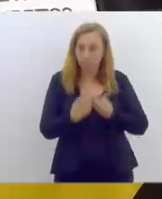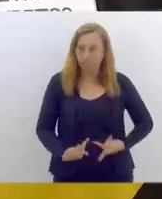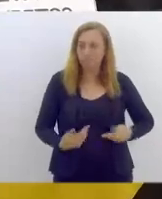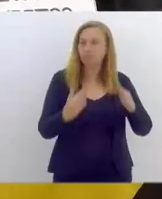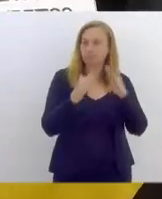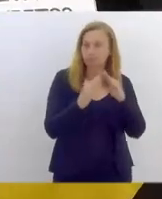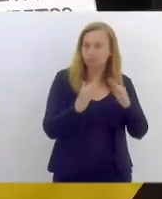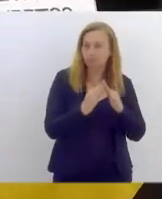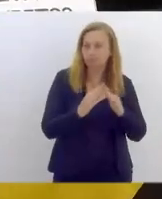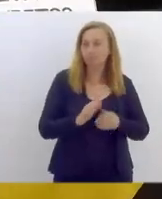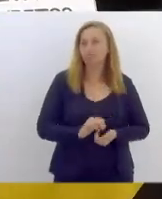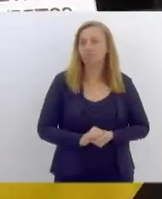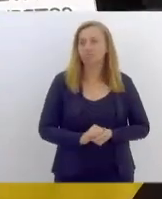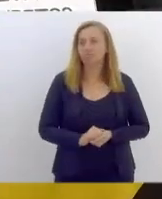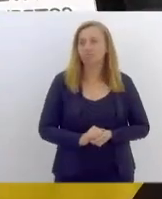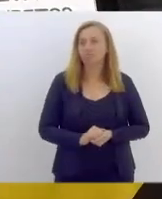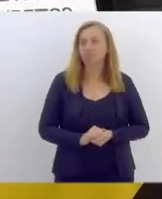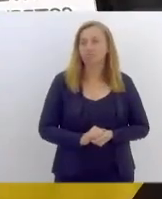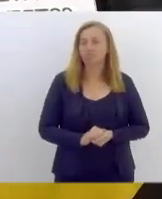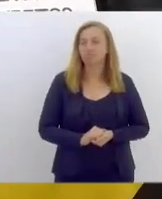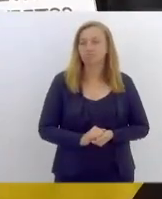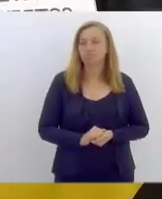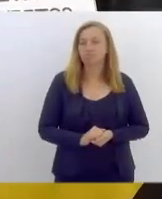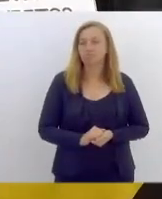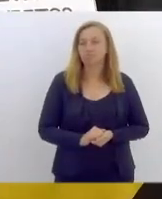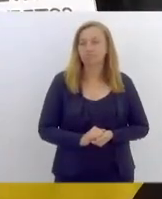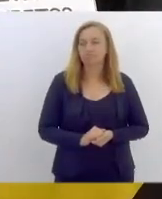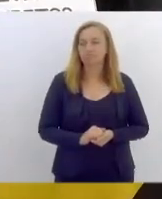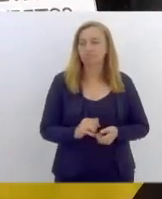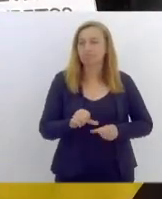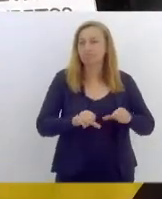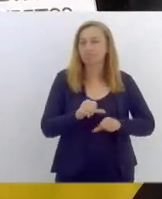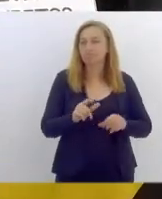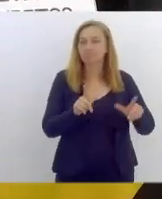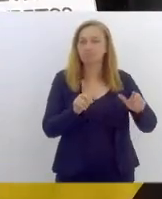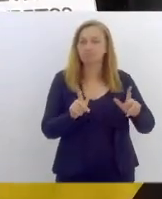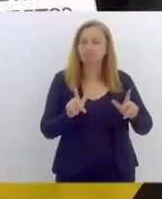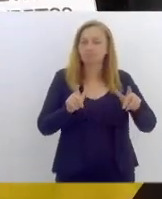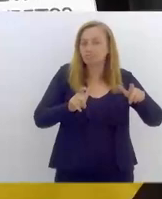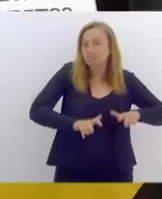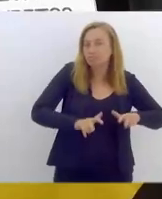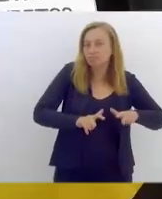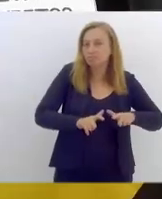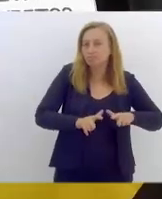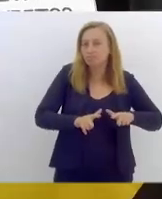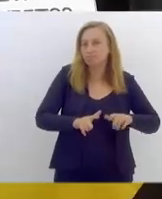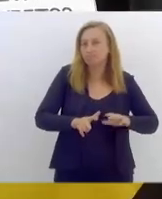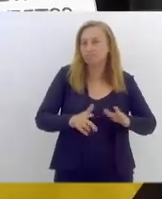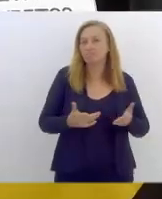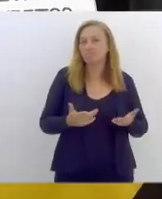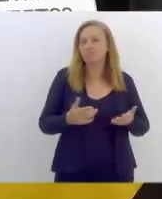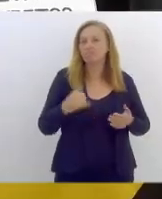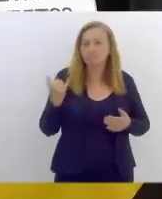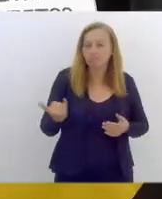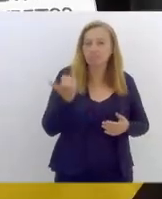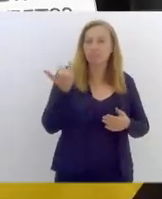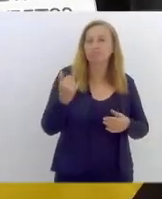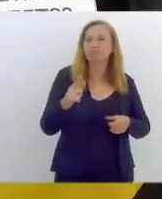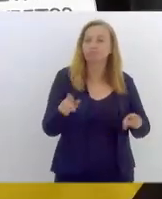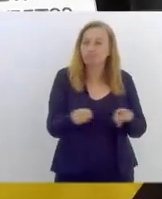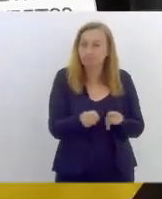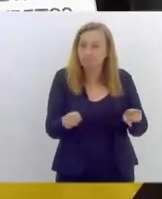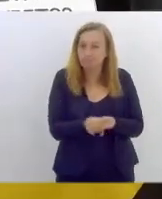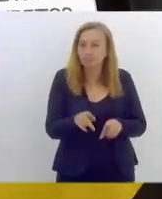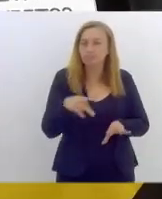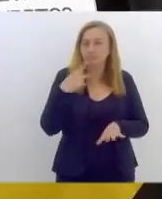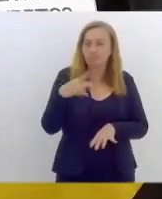acho que não era aqui, mas a casa é a mesma, só mudou o espaço. Então, é importante ocupar também e dizer